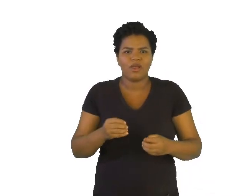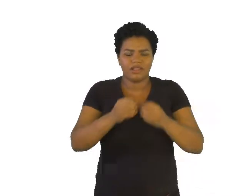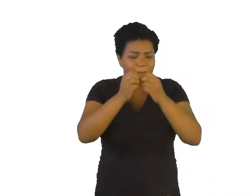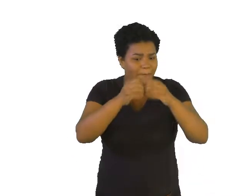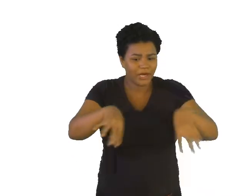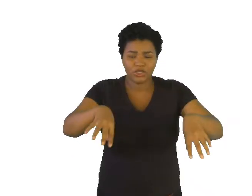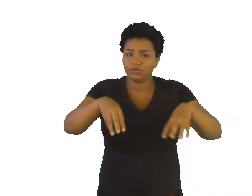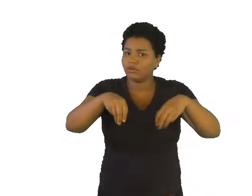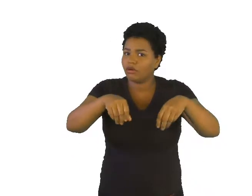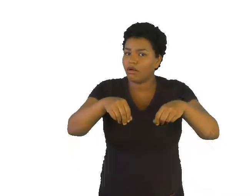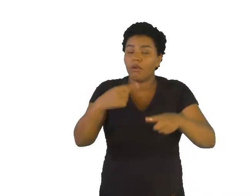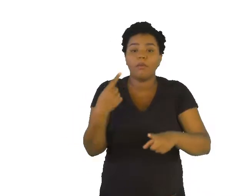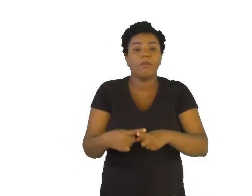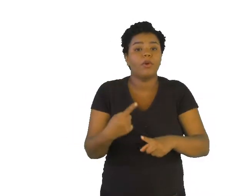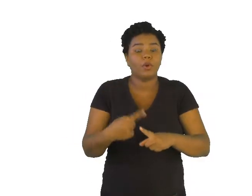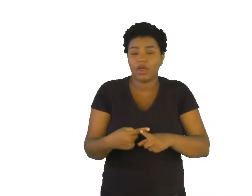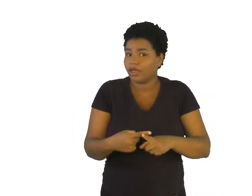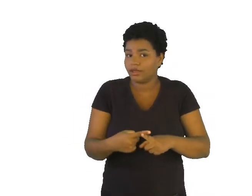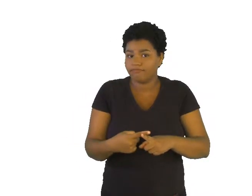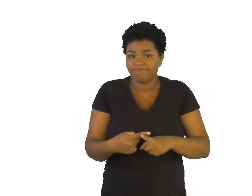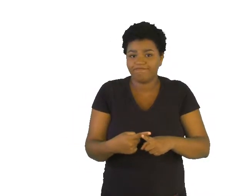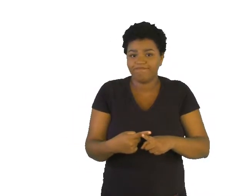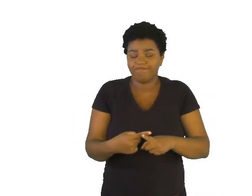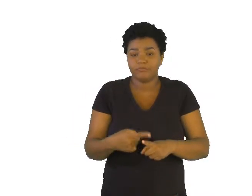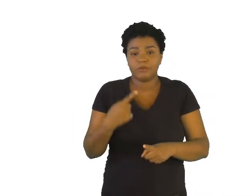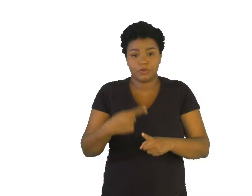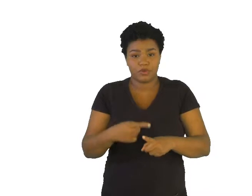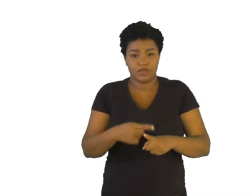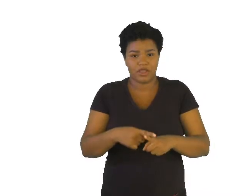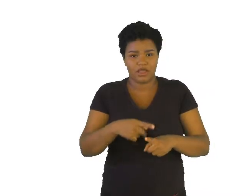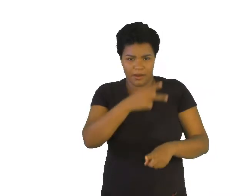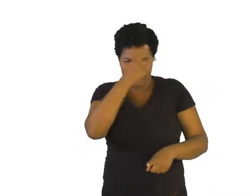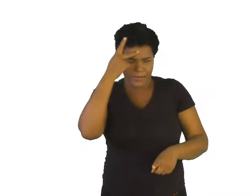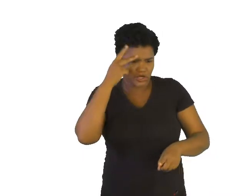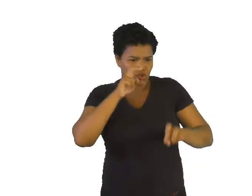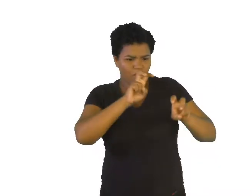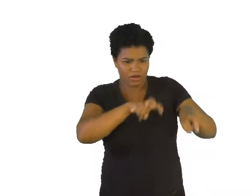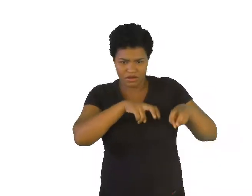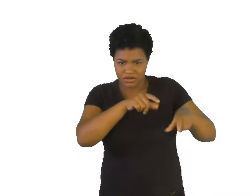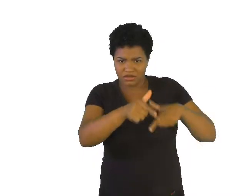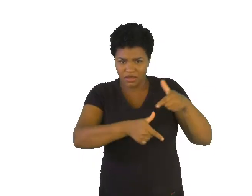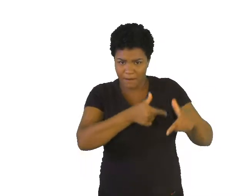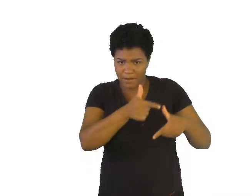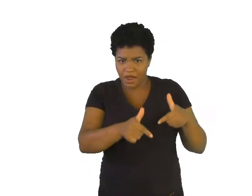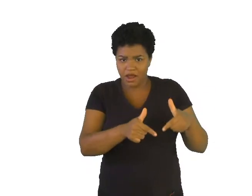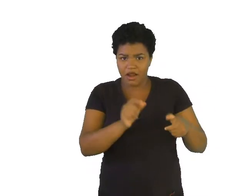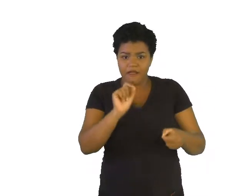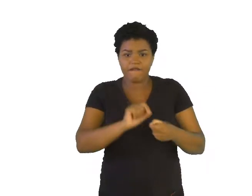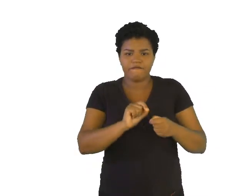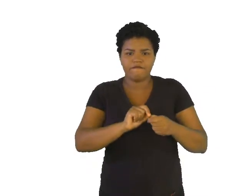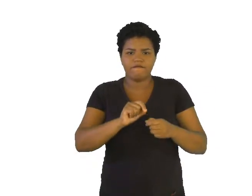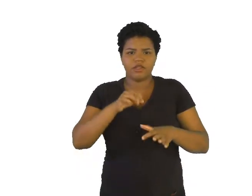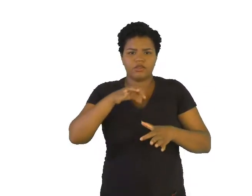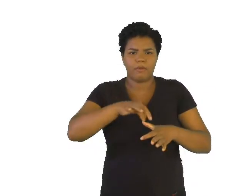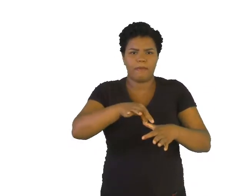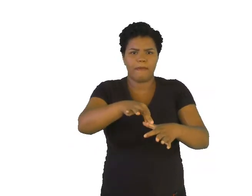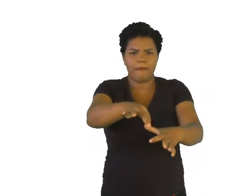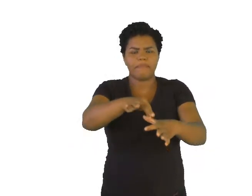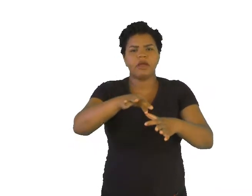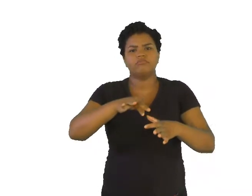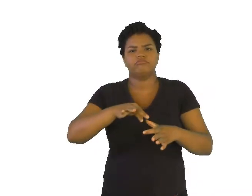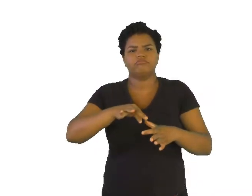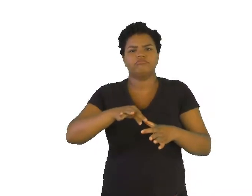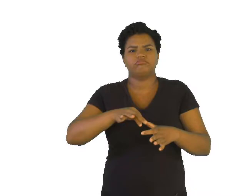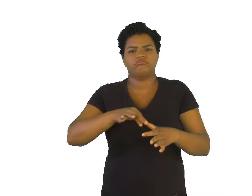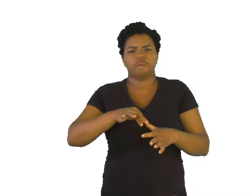solo. Por quê? Porque quando o agricultor ele fez uma plantação, ele colocou